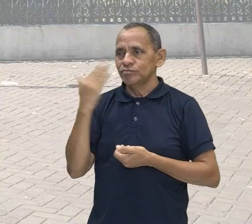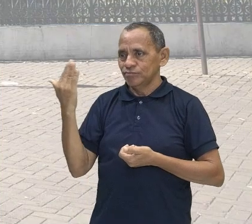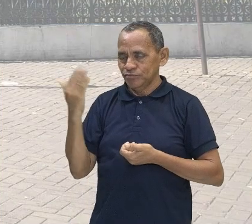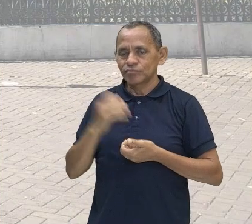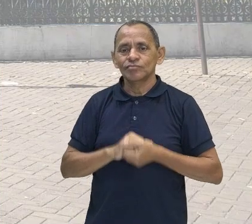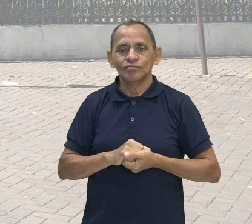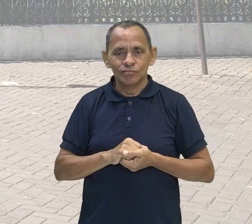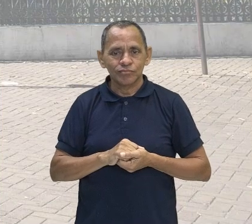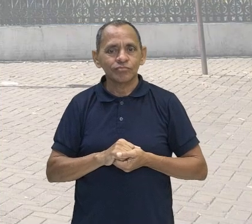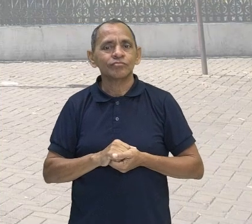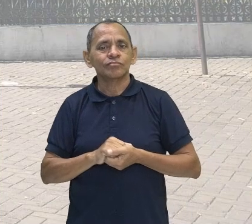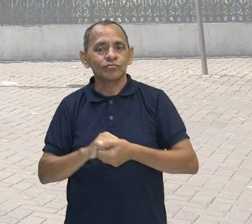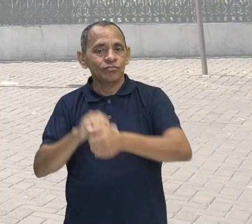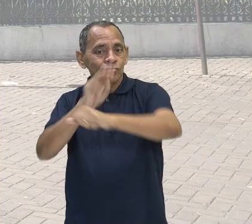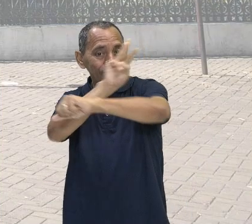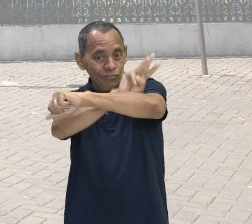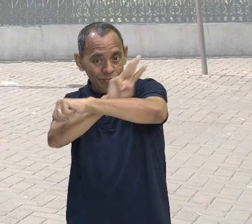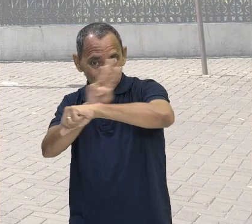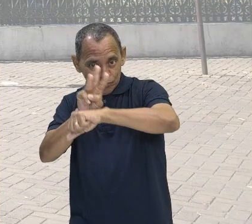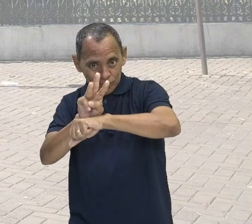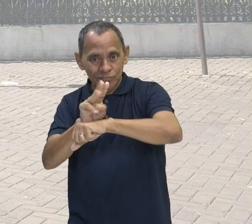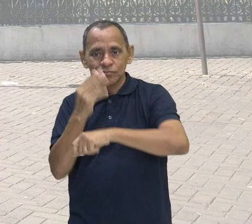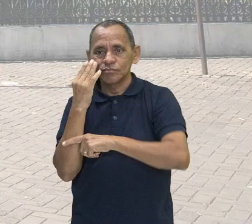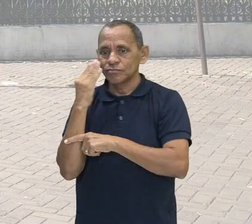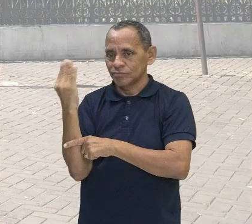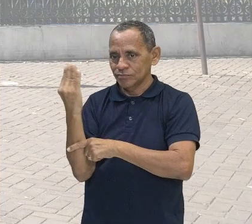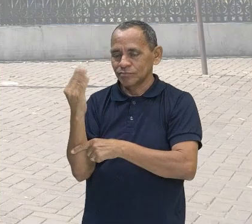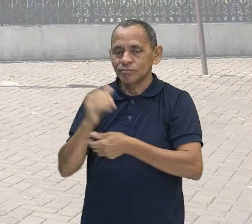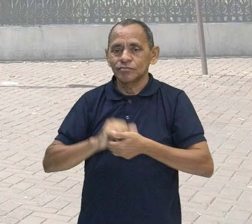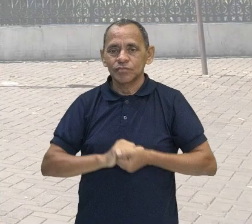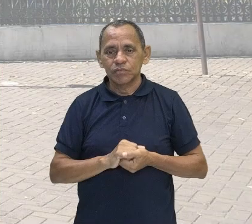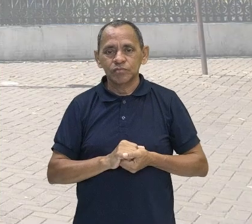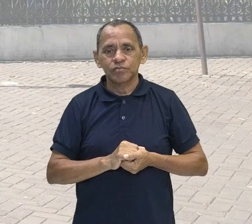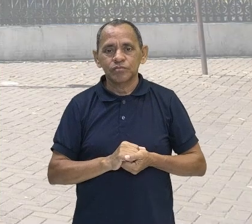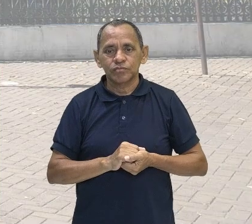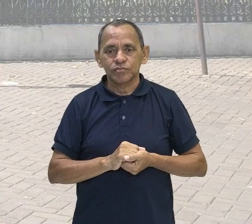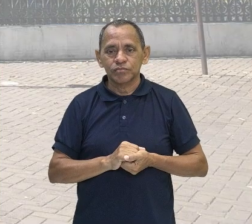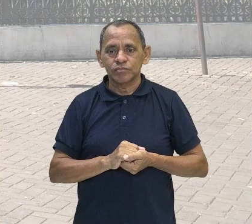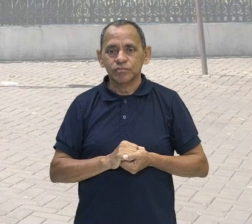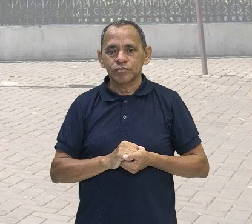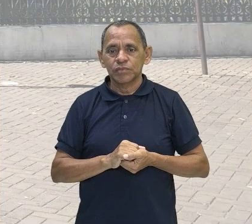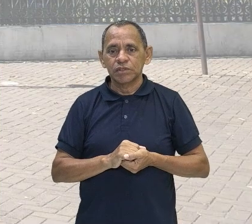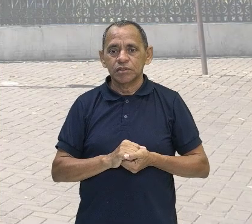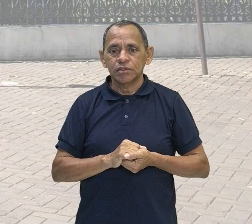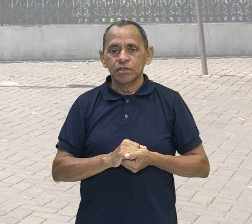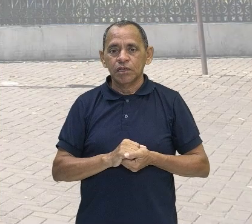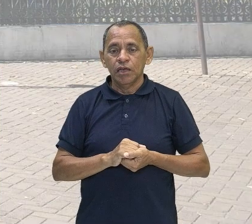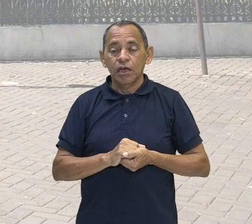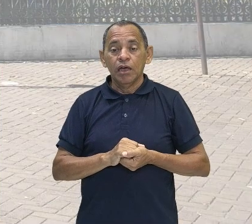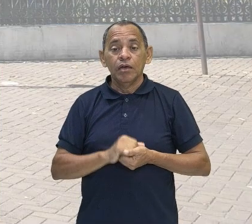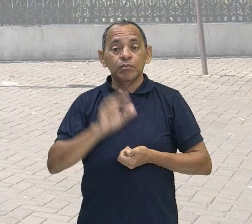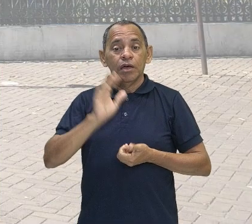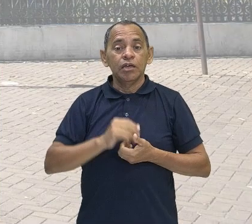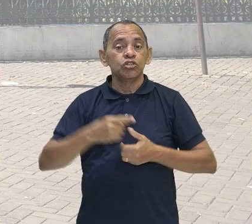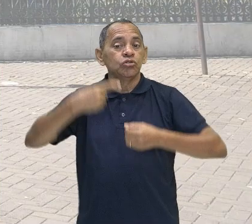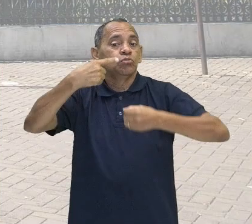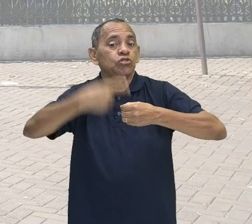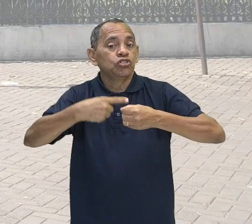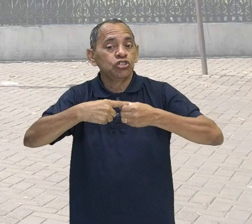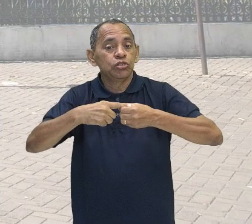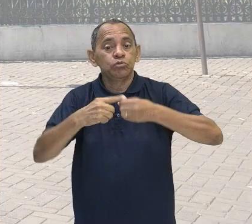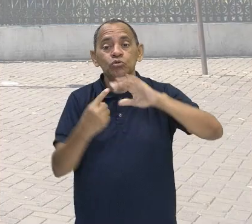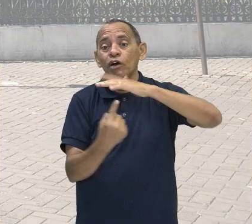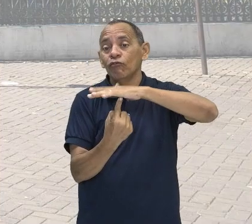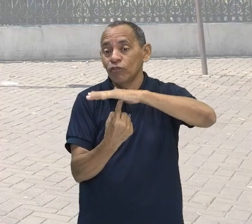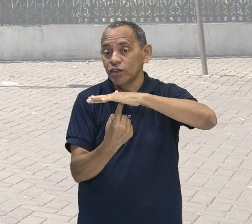municipal de Manaus, o principal, né? Há vários, mas este aqui é o principal. Mas aí no seu município, né, ali a feira,